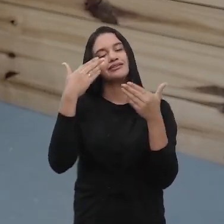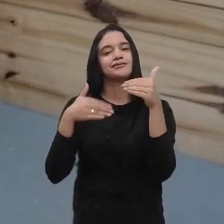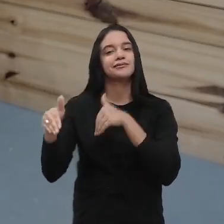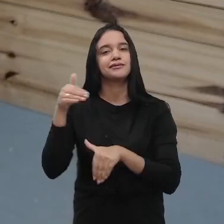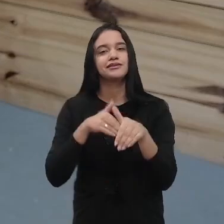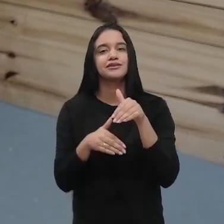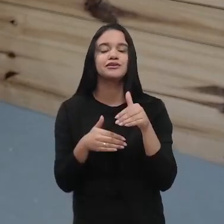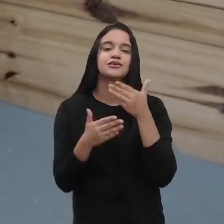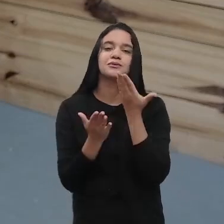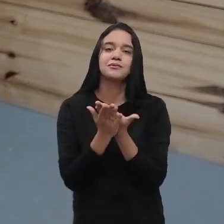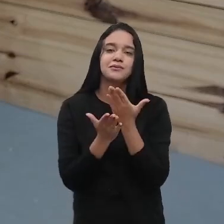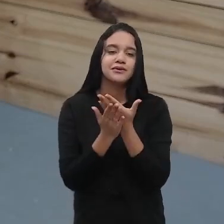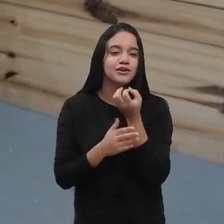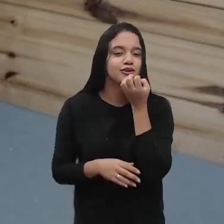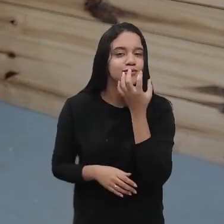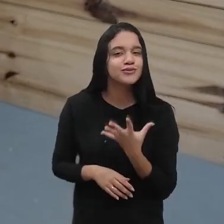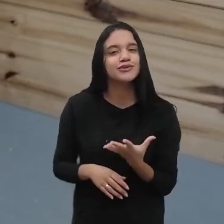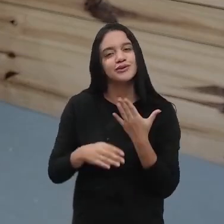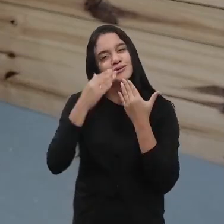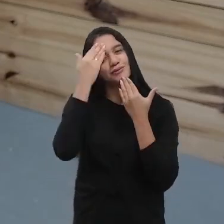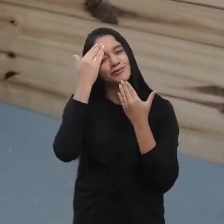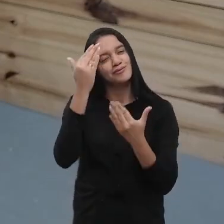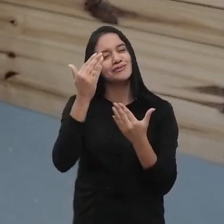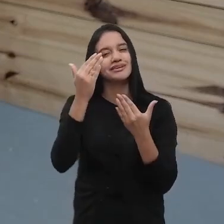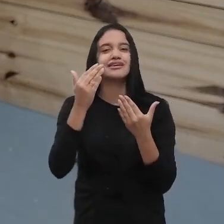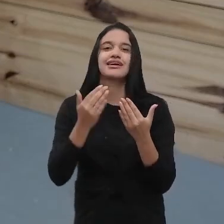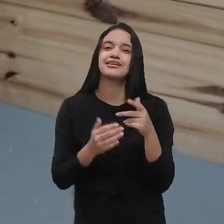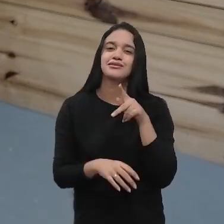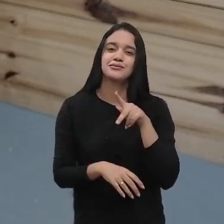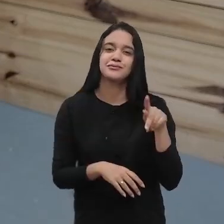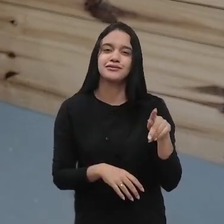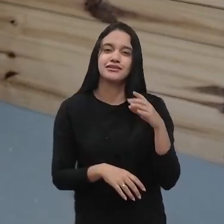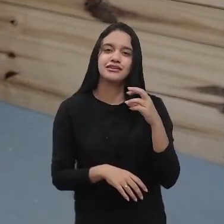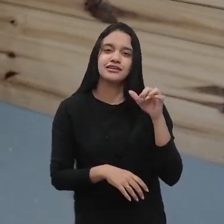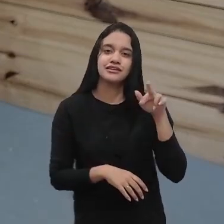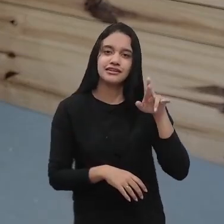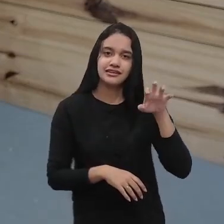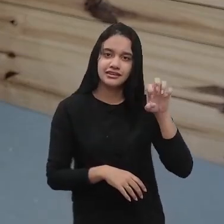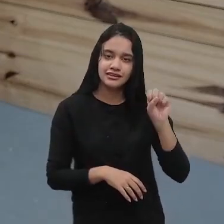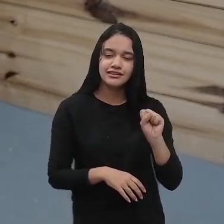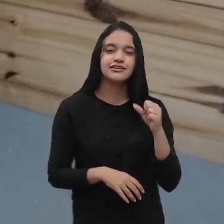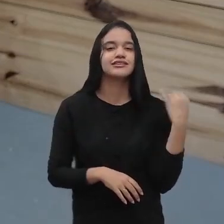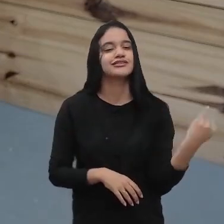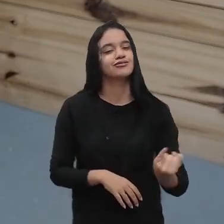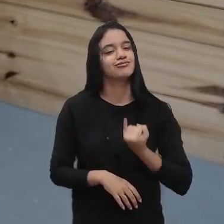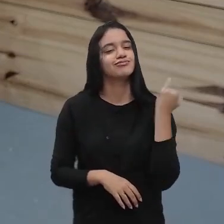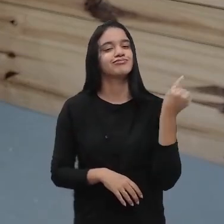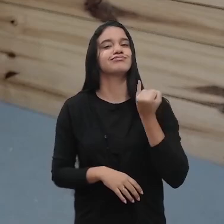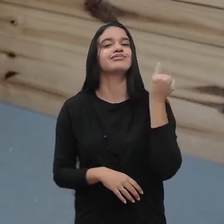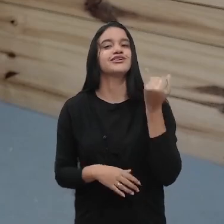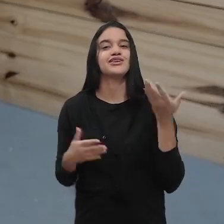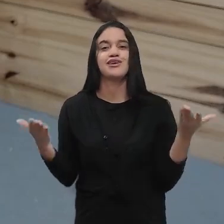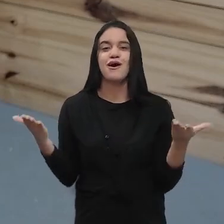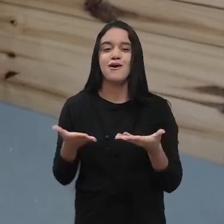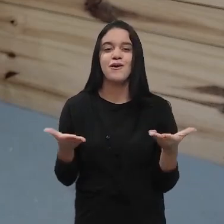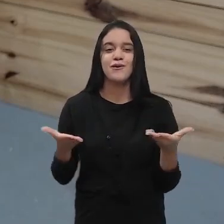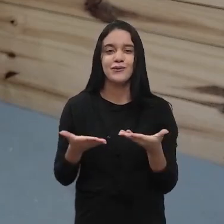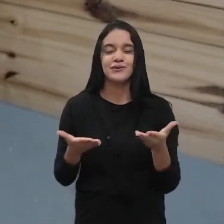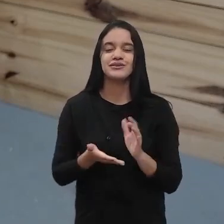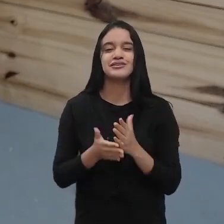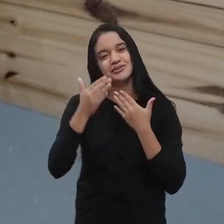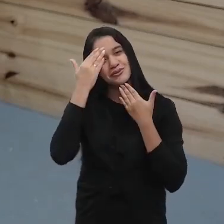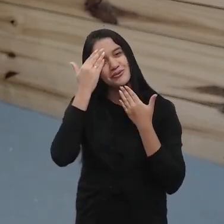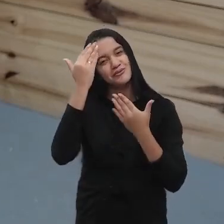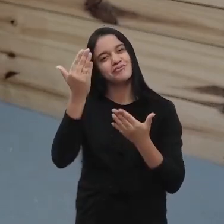bons estudos, né? Obrigada, Cris, pela sua contribuição, foi essencial, riquíssima hoje, não é?